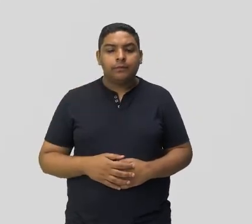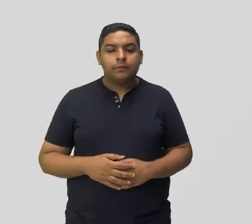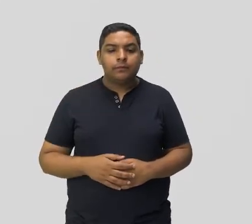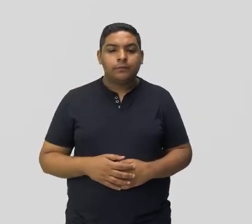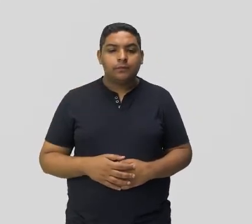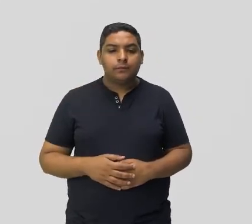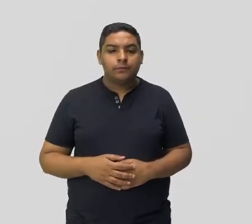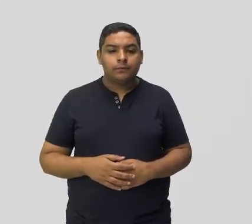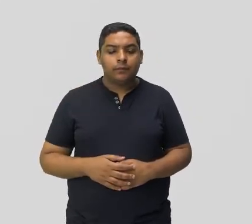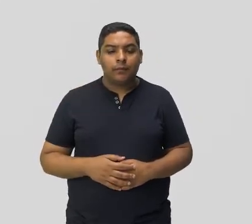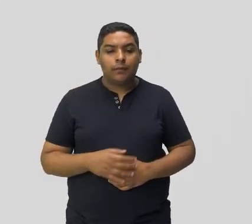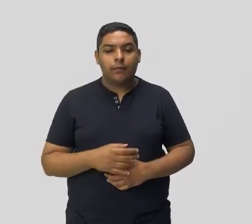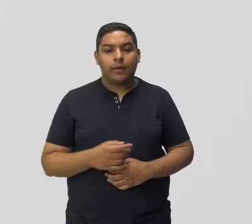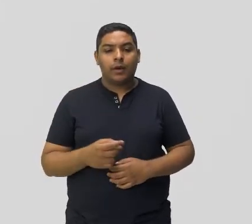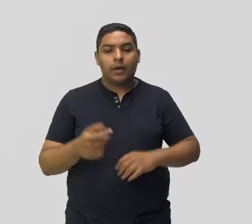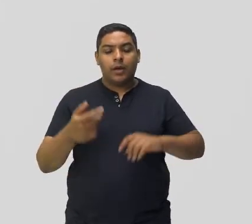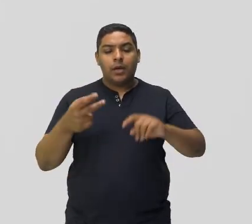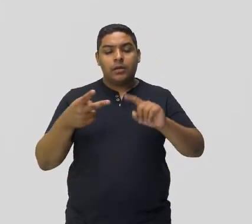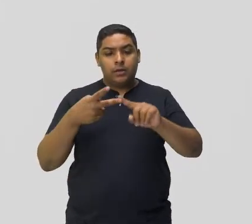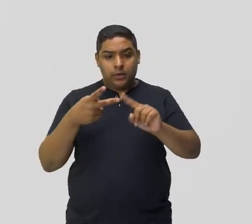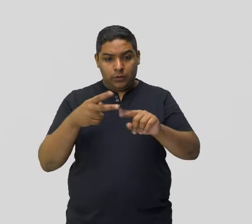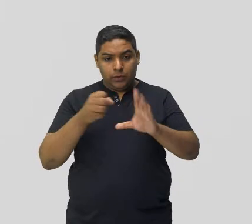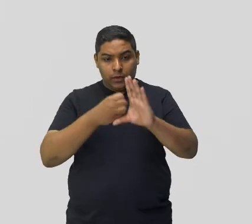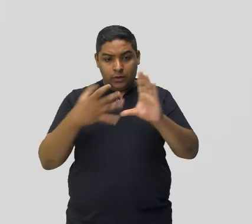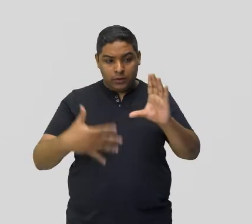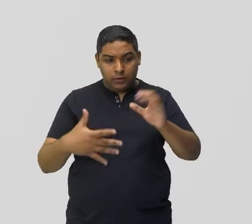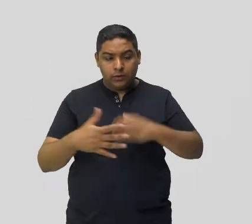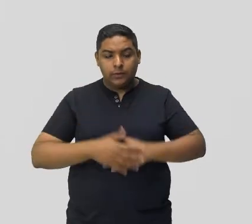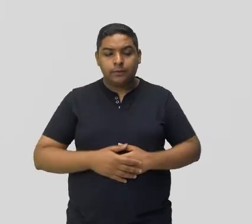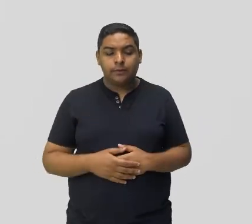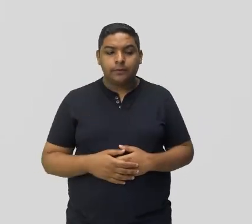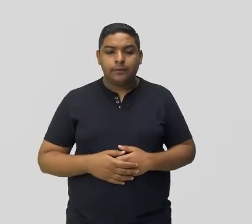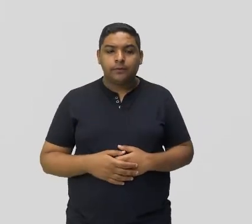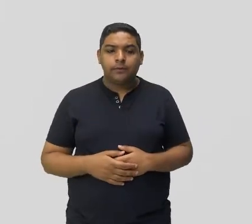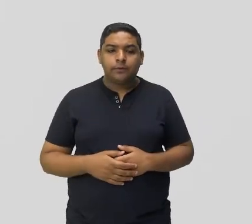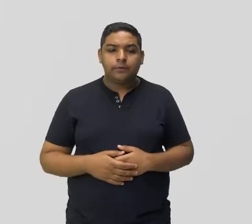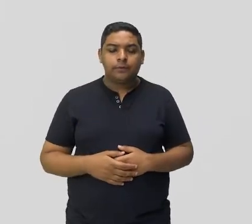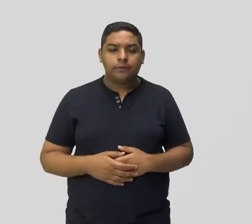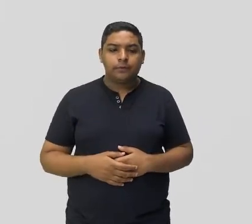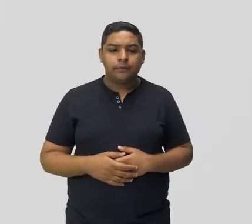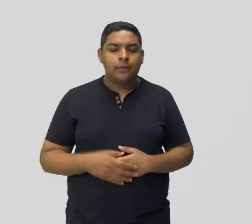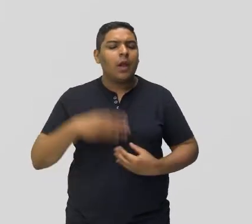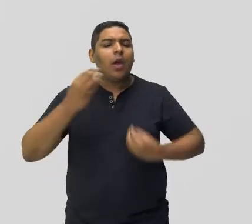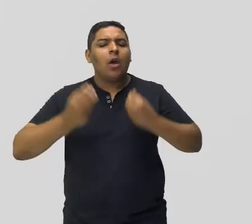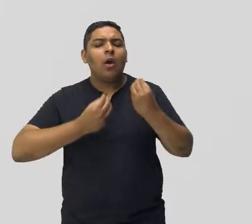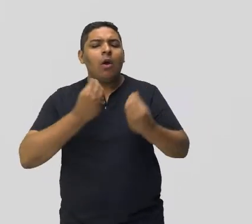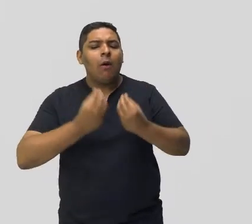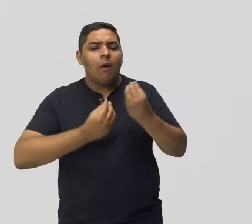característica, certo? E nós temos, olha, aqui, olha, como